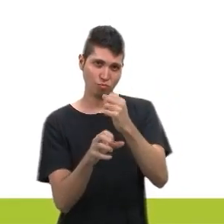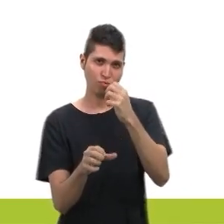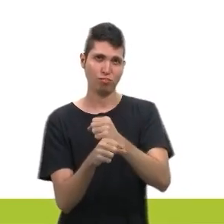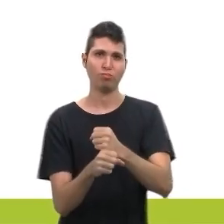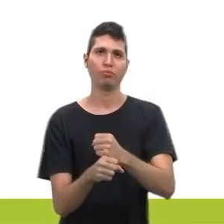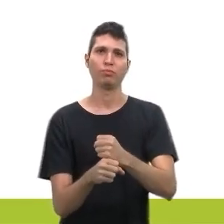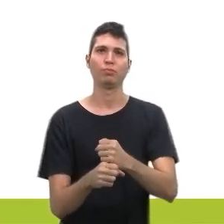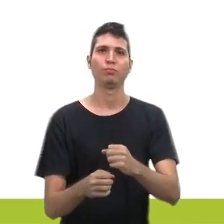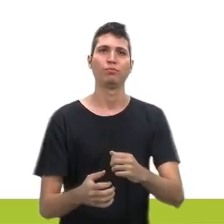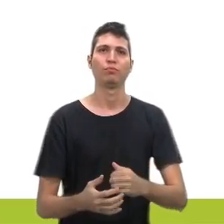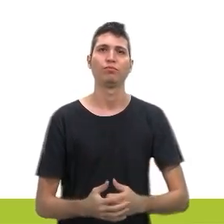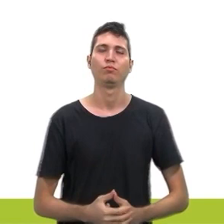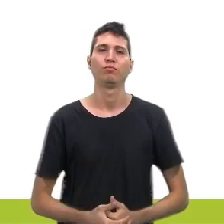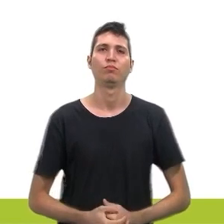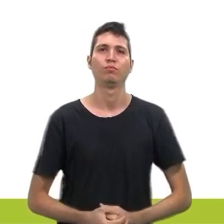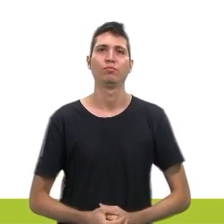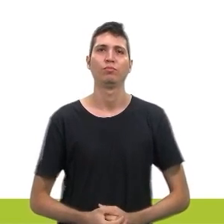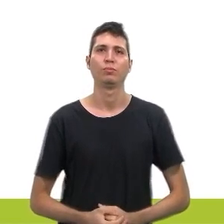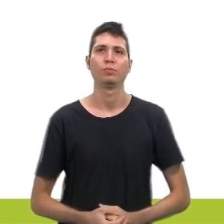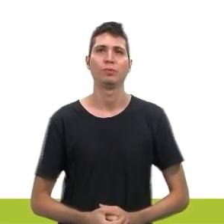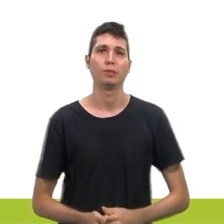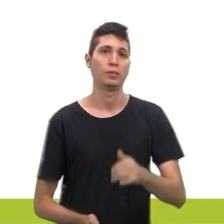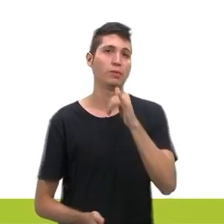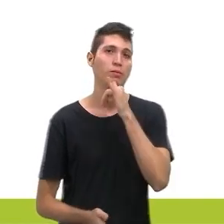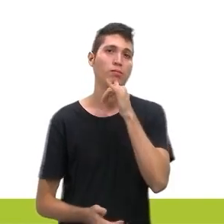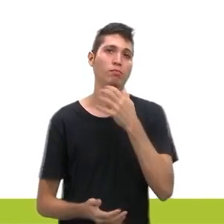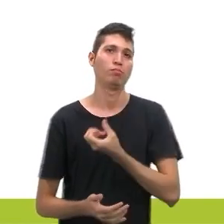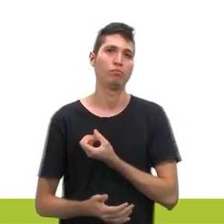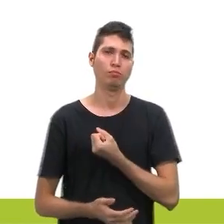eventos. Vamos ao exemplo número 1.